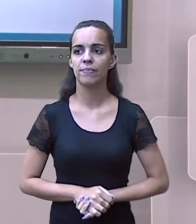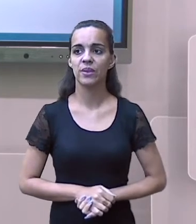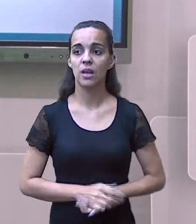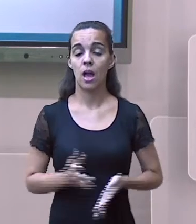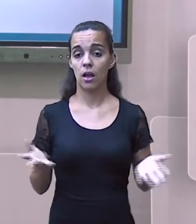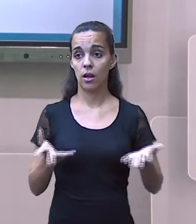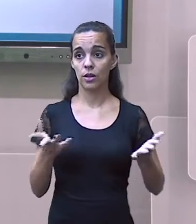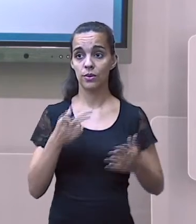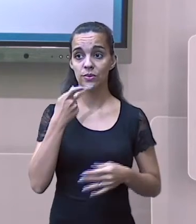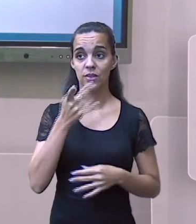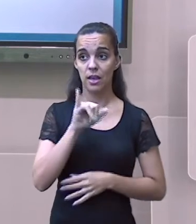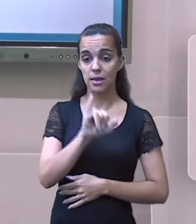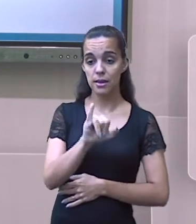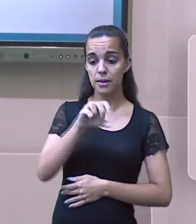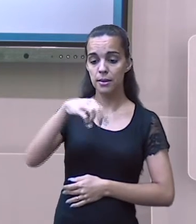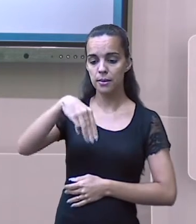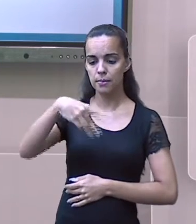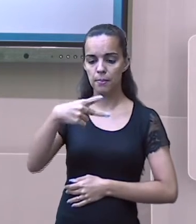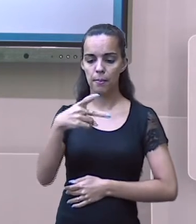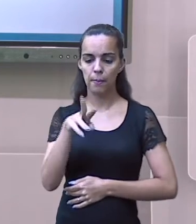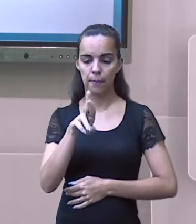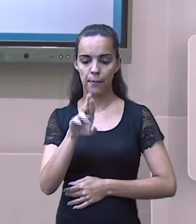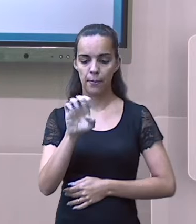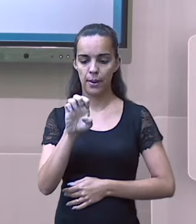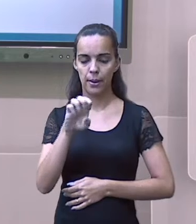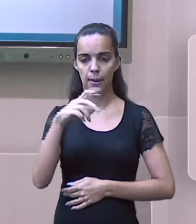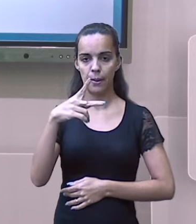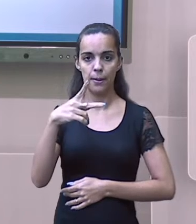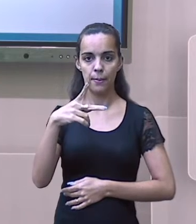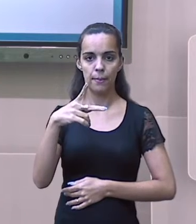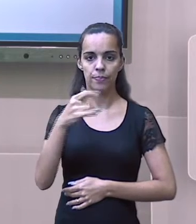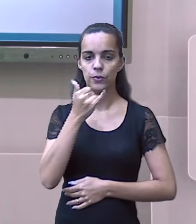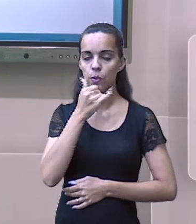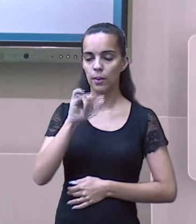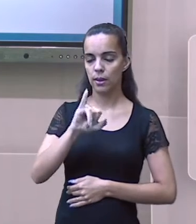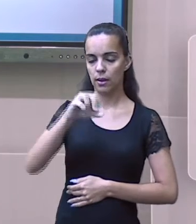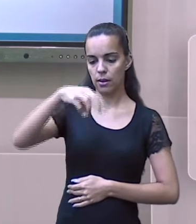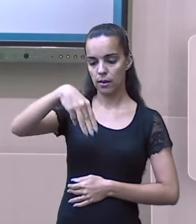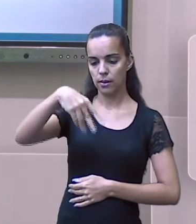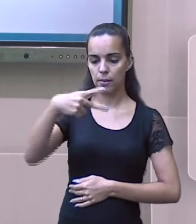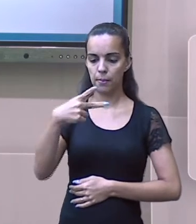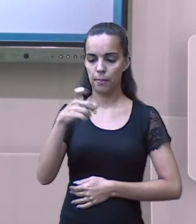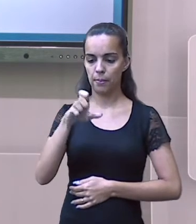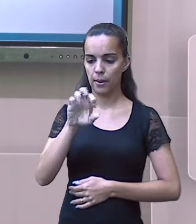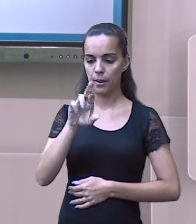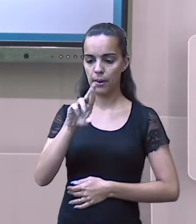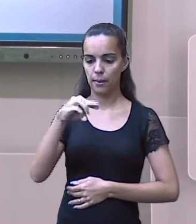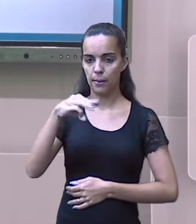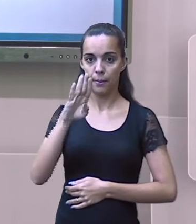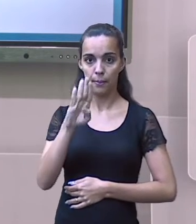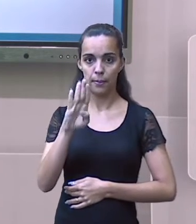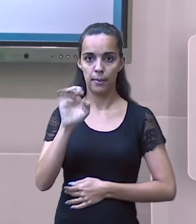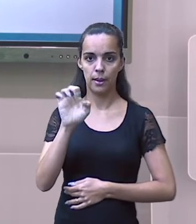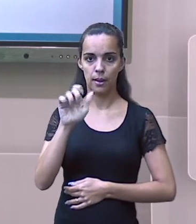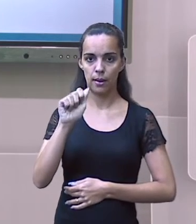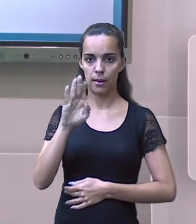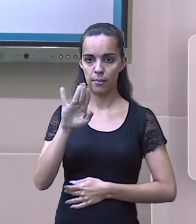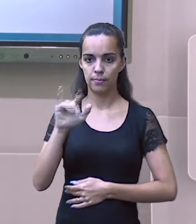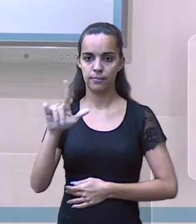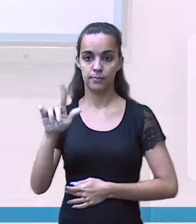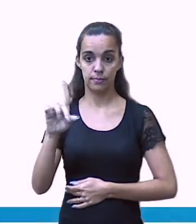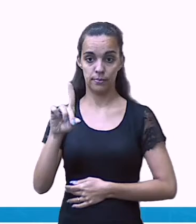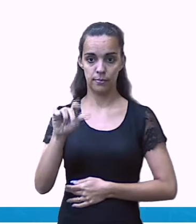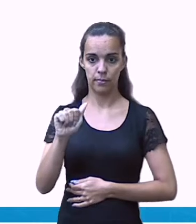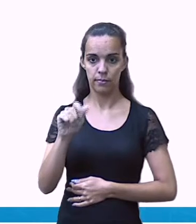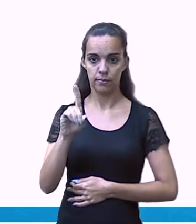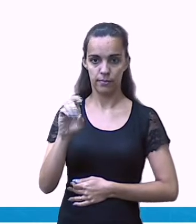Agora nós vamos falar o que é impermeabilidade. Então, impermeável é a propriedade